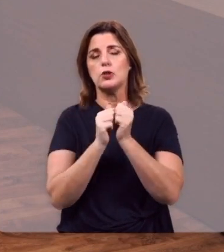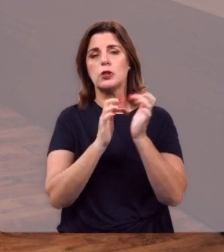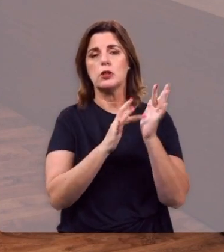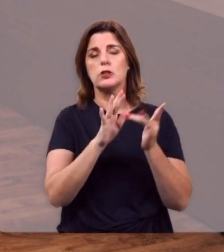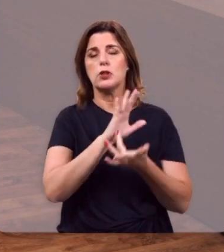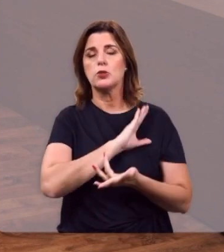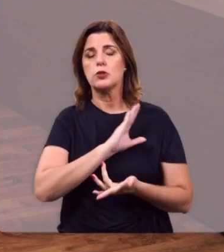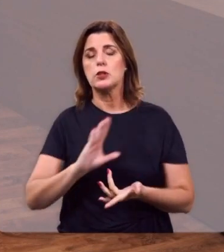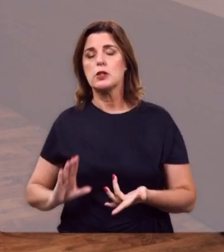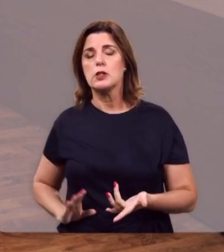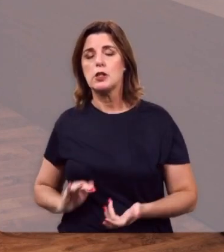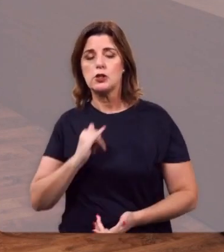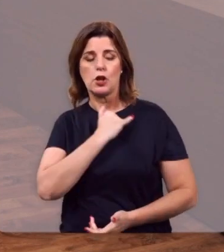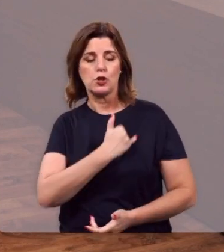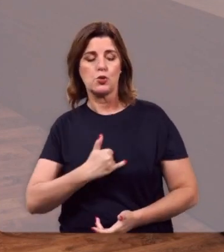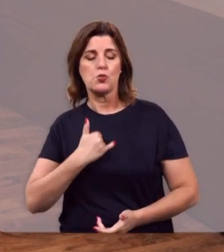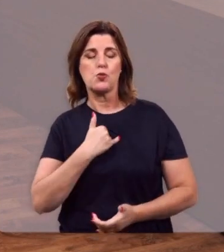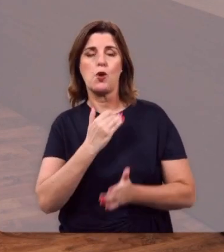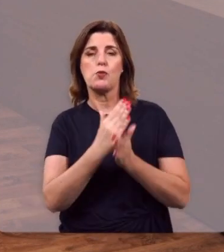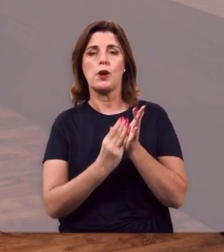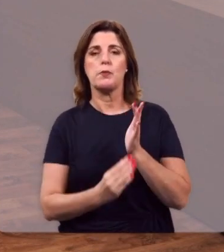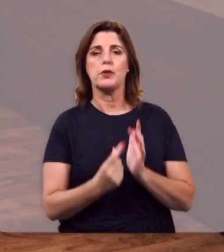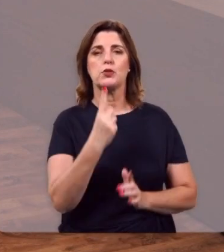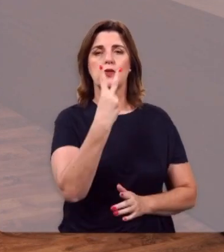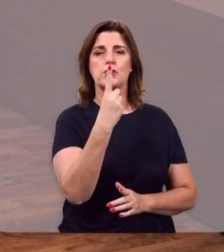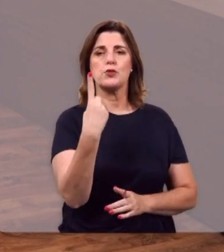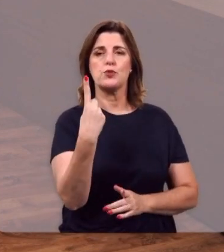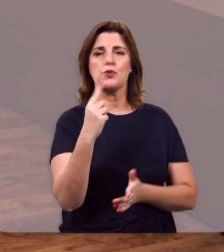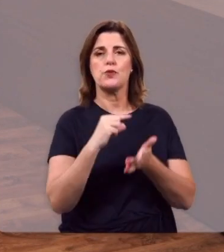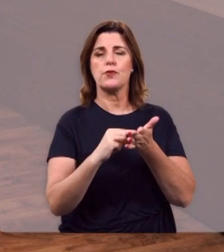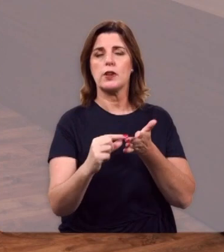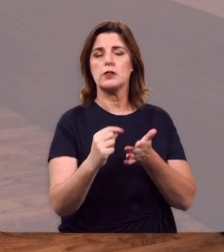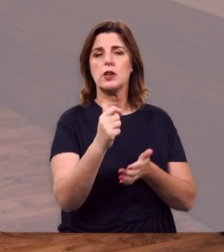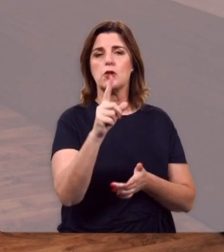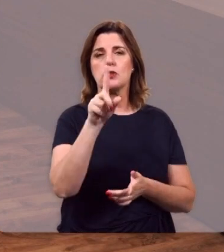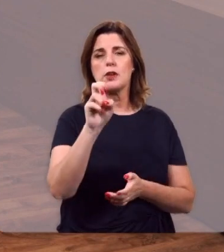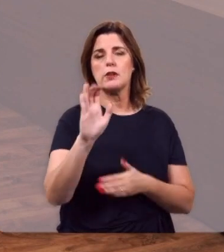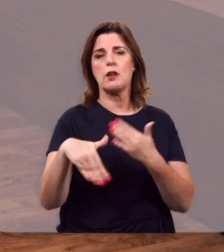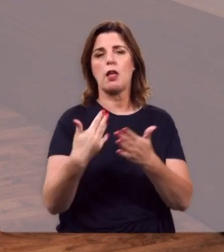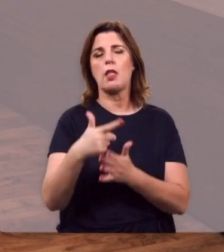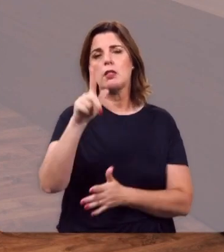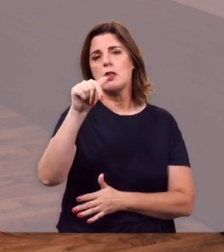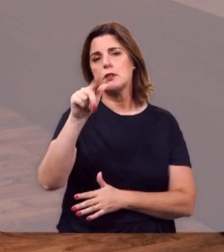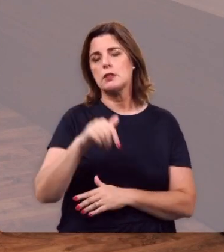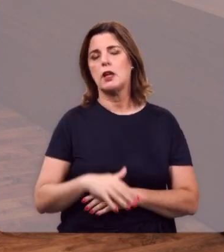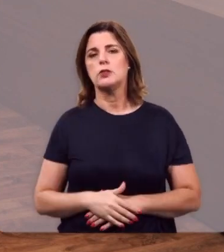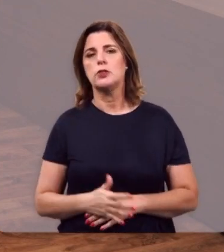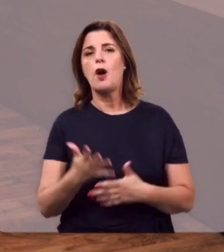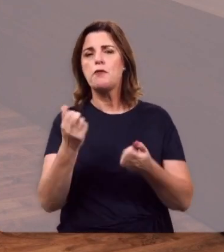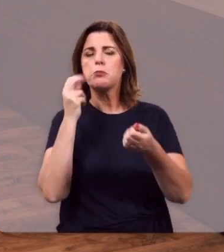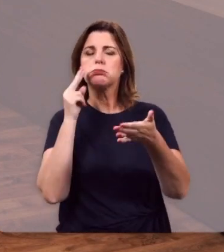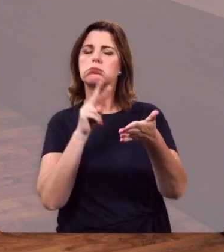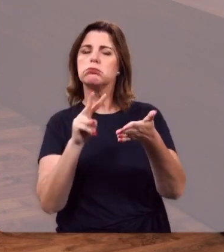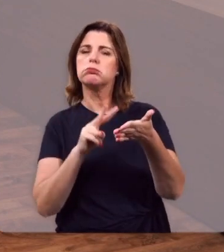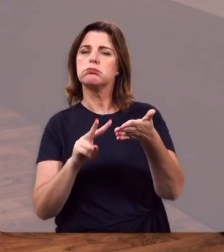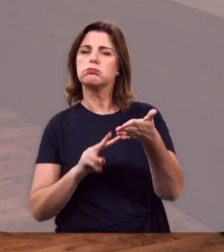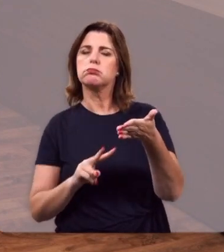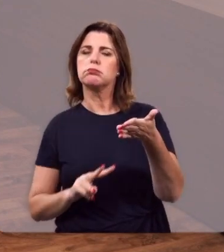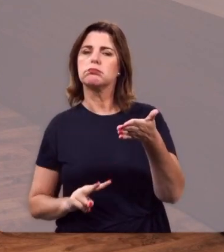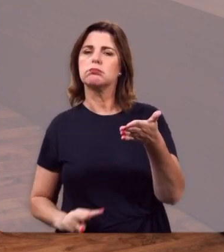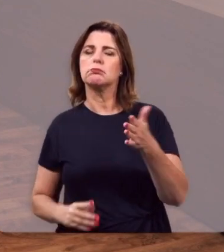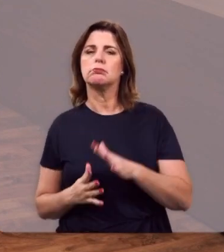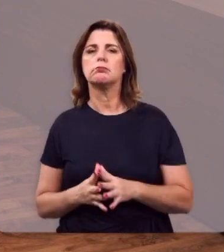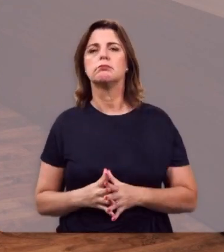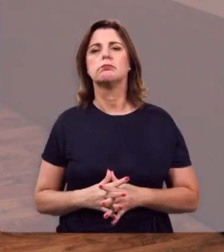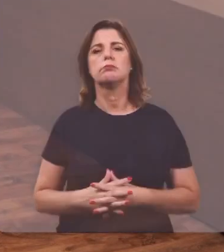relato de João, capítulo 21, versos 15 a 17. Vamos ouvir a